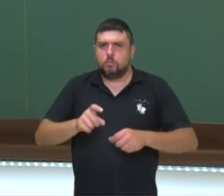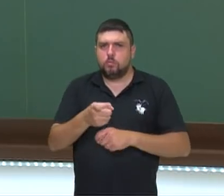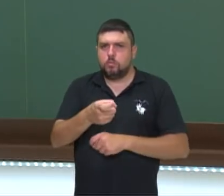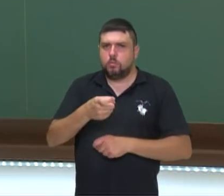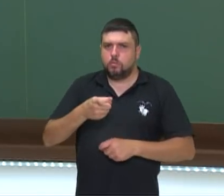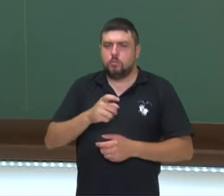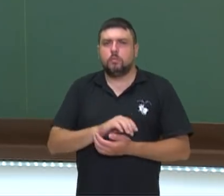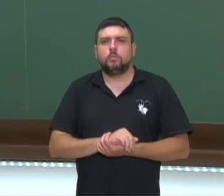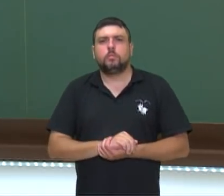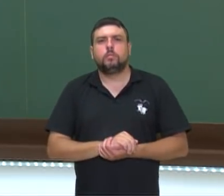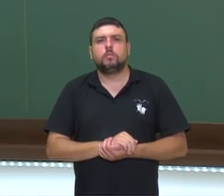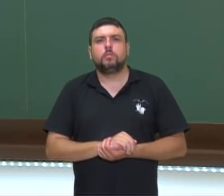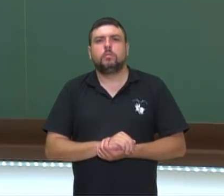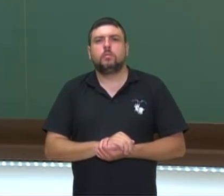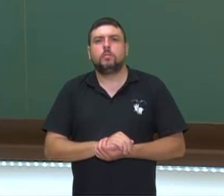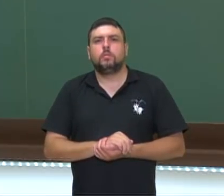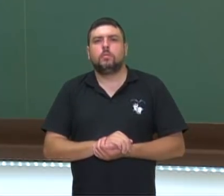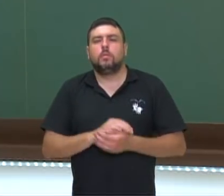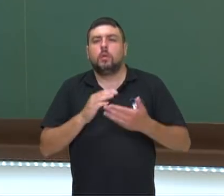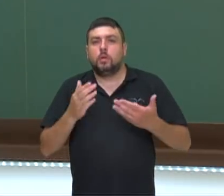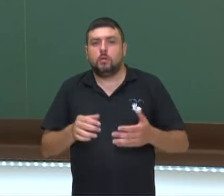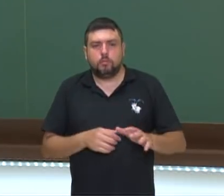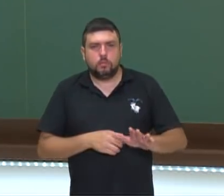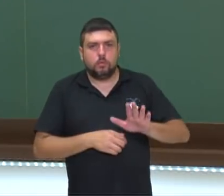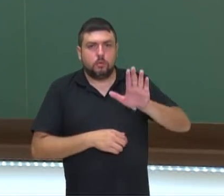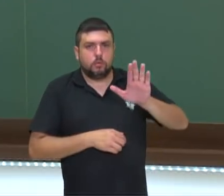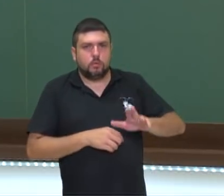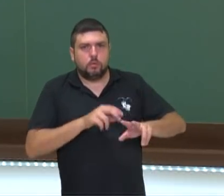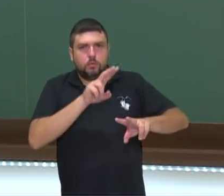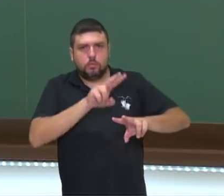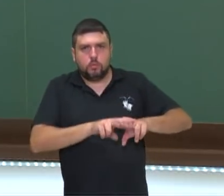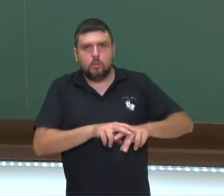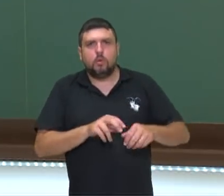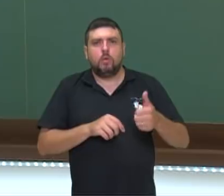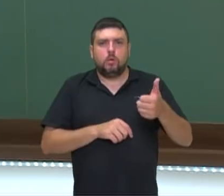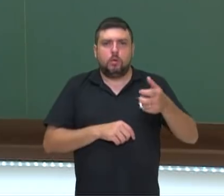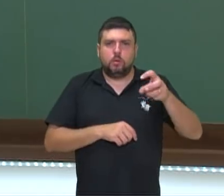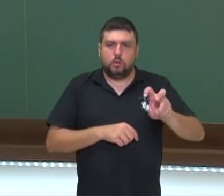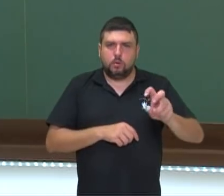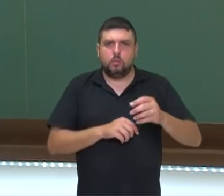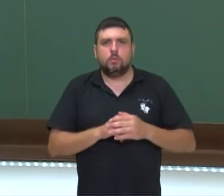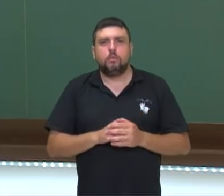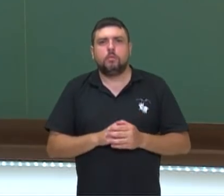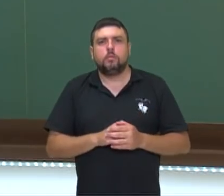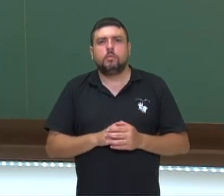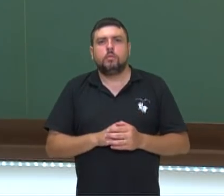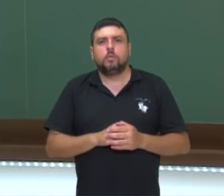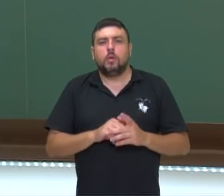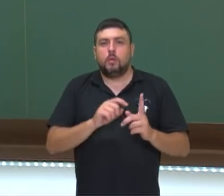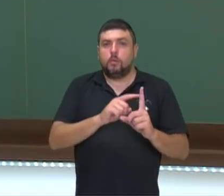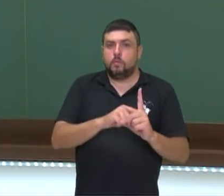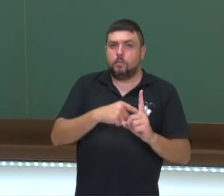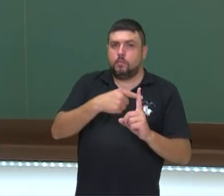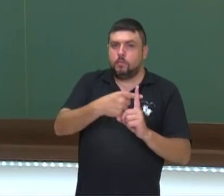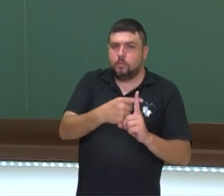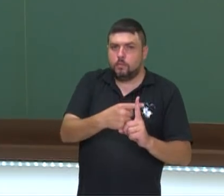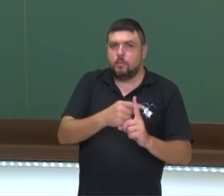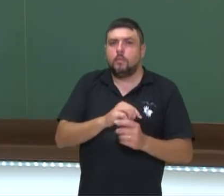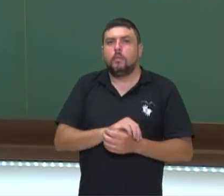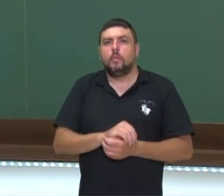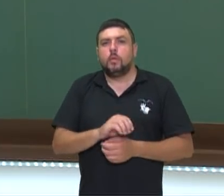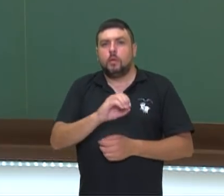a parte fixa, a gente vai chamar de 15. A primeira empresa, que é a empresa Luz, será 15 mais